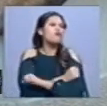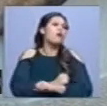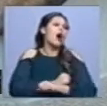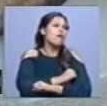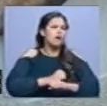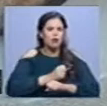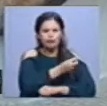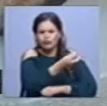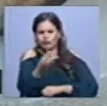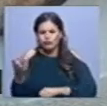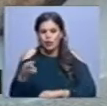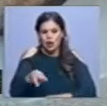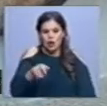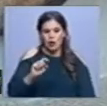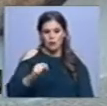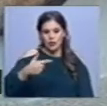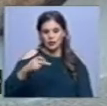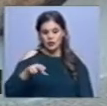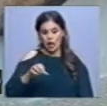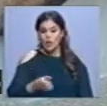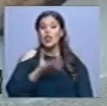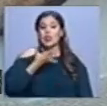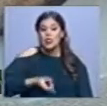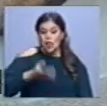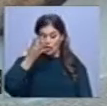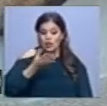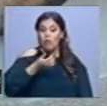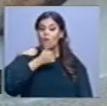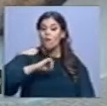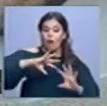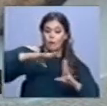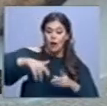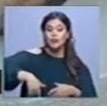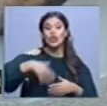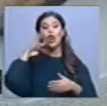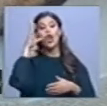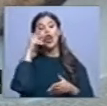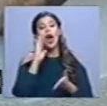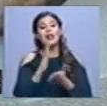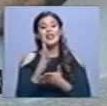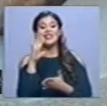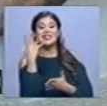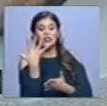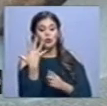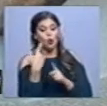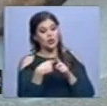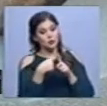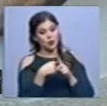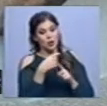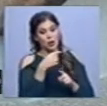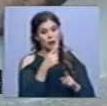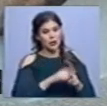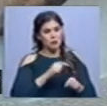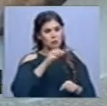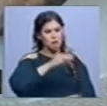que permitiu que Marte pudesse também aquecer até cerca de 5 graus durante períodos de milhões de